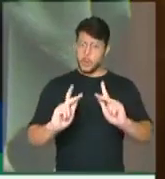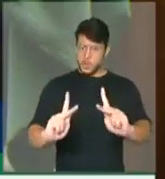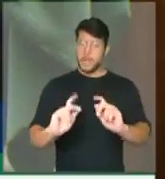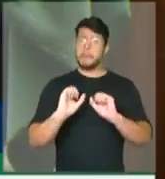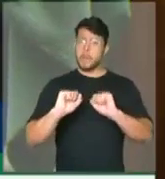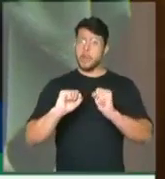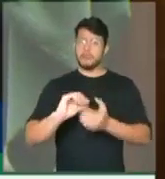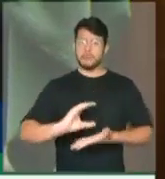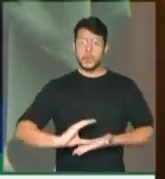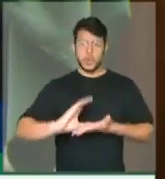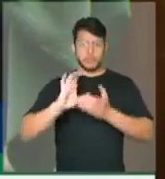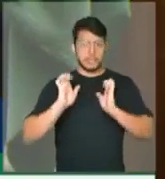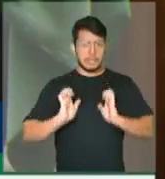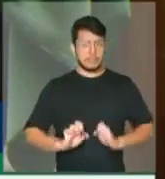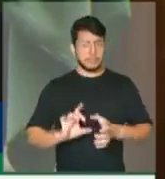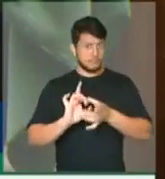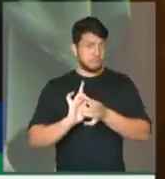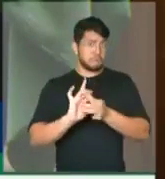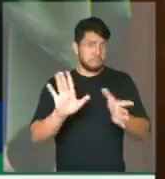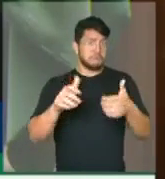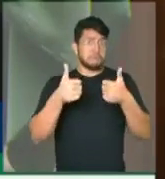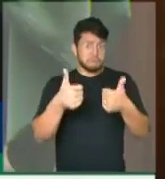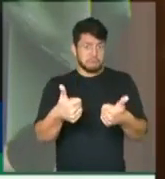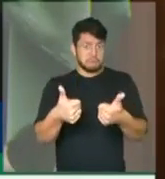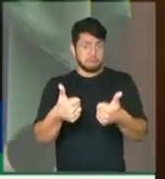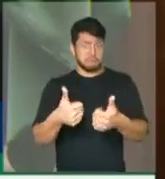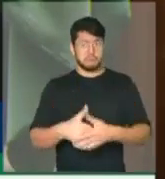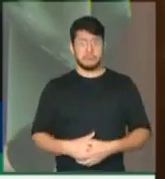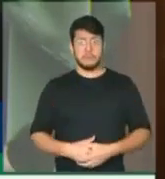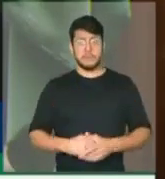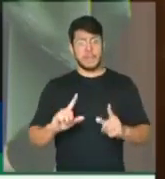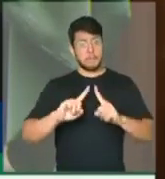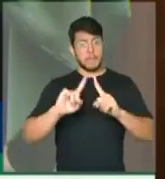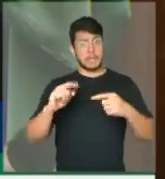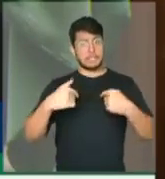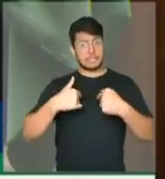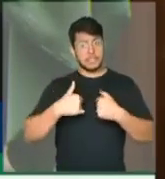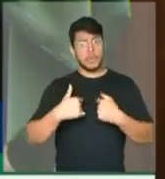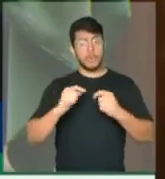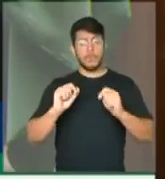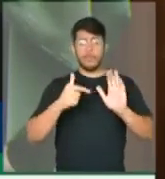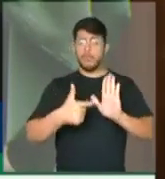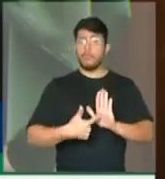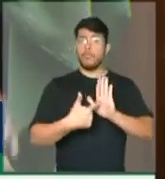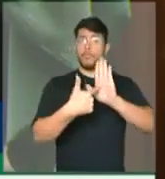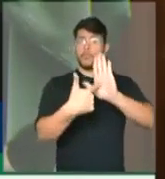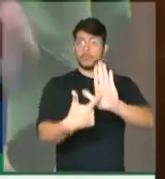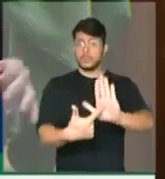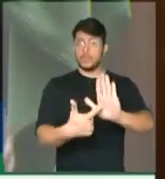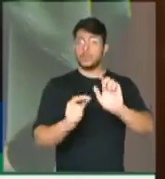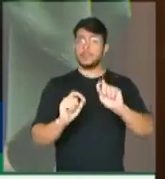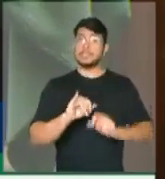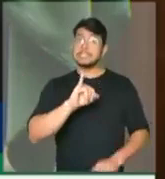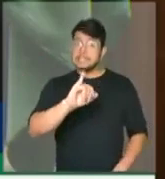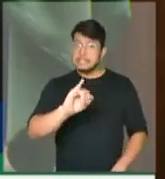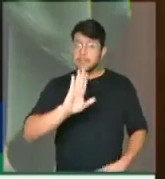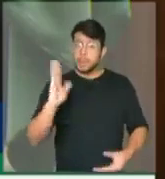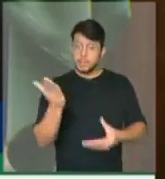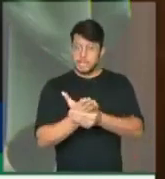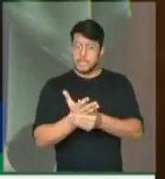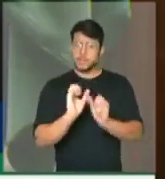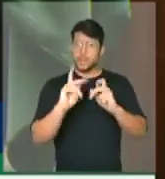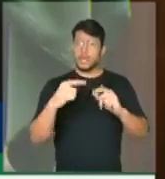Representem, não posso fazer nada. O que eu vou fazer é lá apresentar, se os senhores